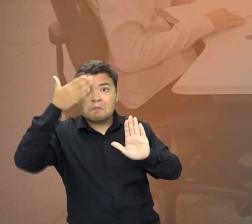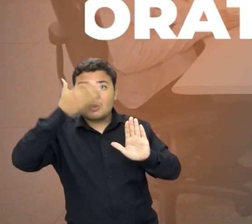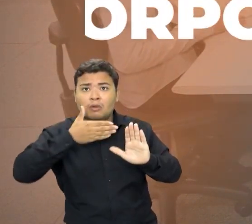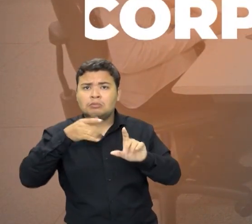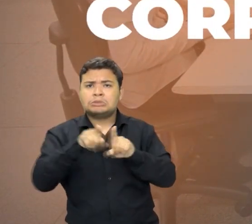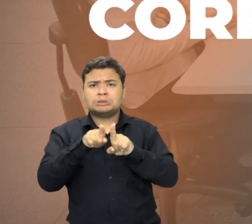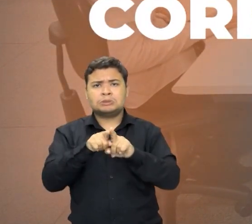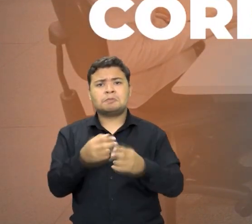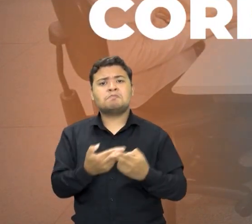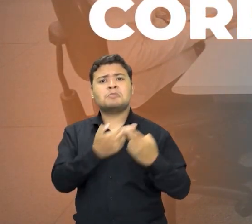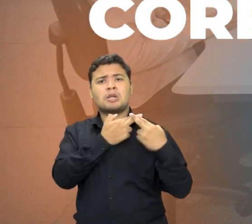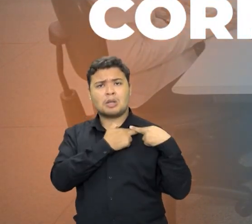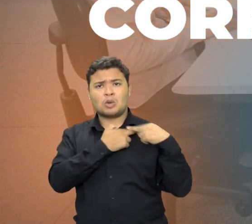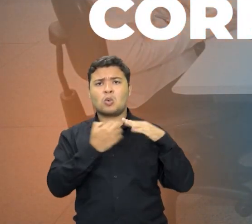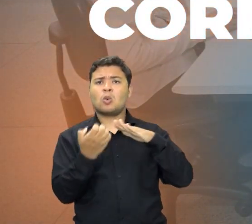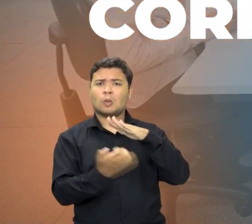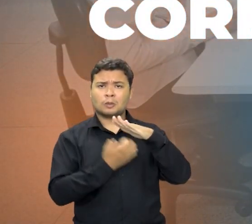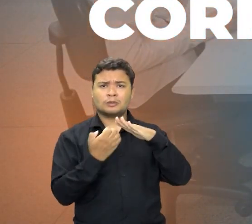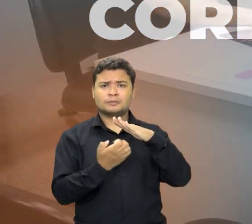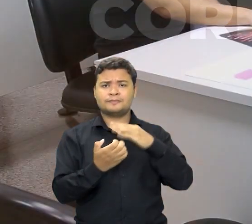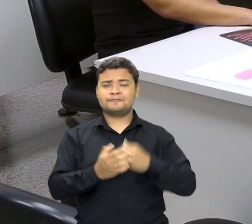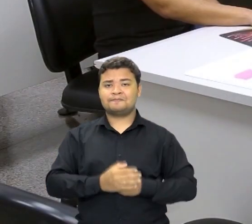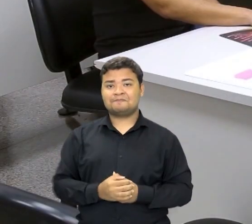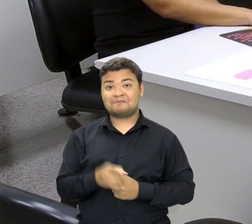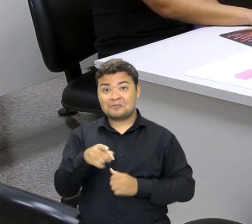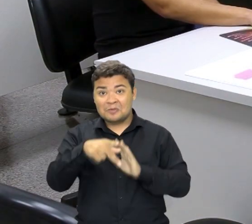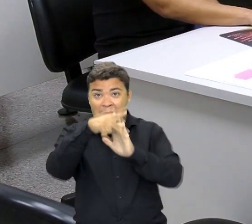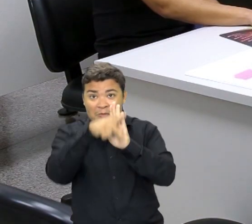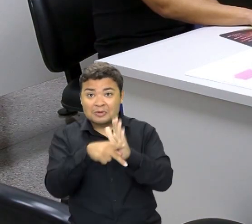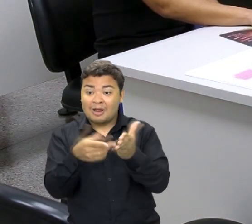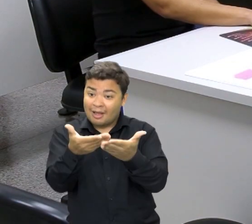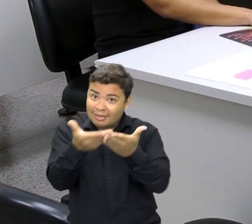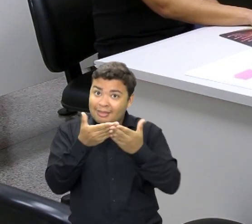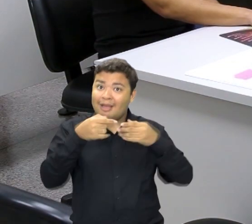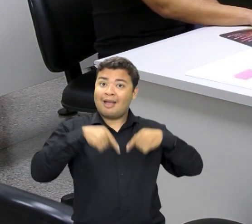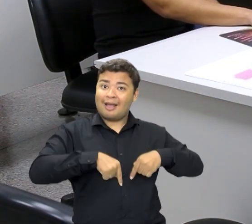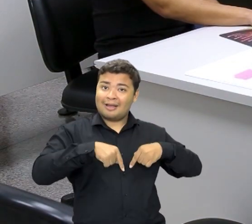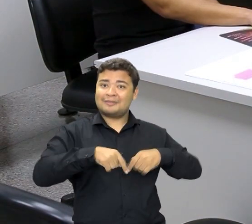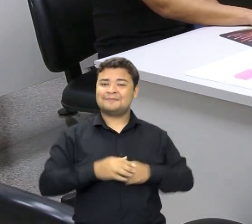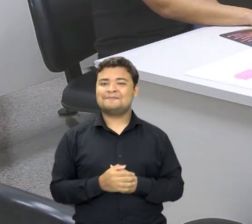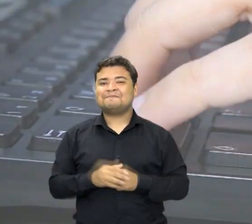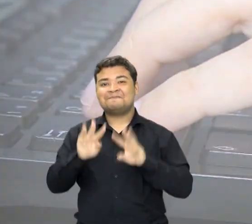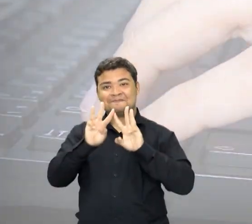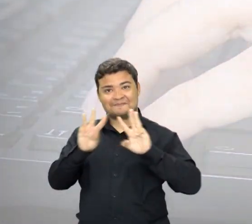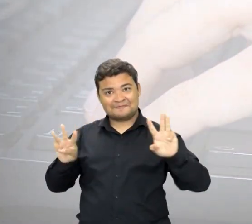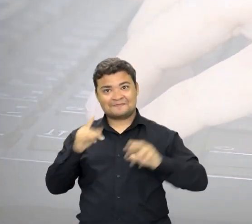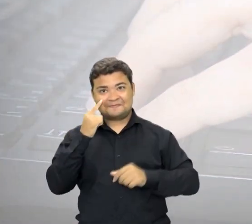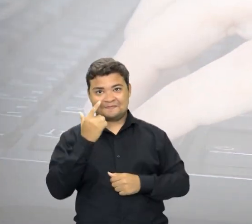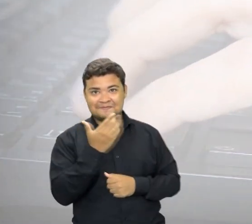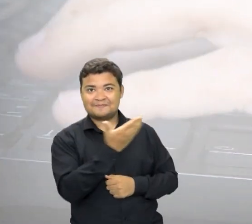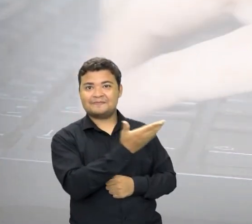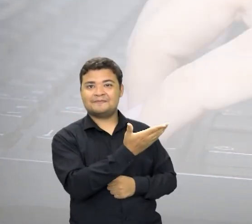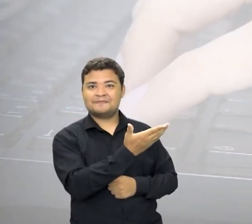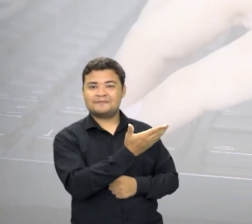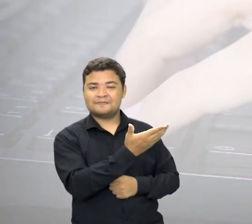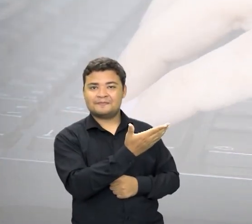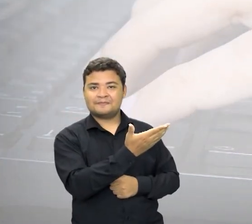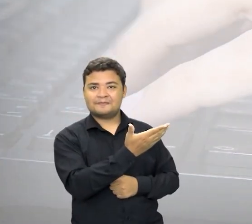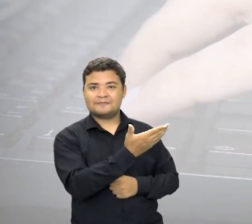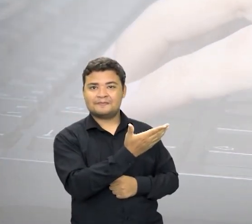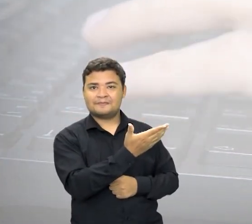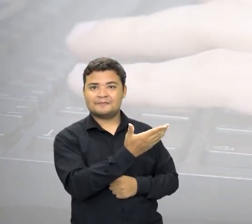desenvolvimento científico e tecnológico brasileiro. A FUNAP toma decisões baseadas nos princípios